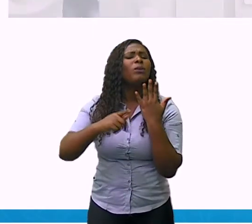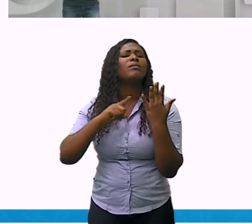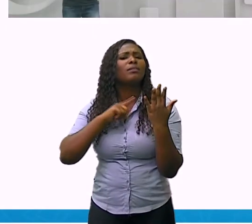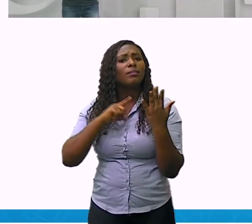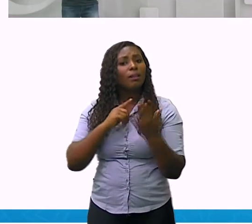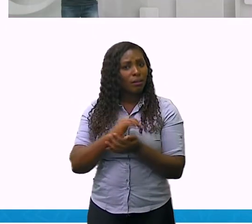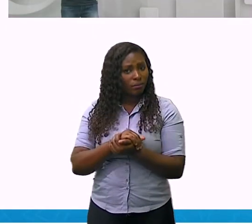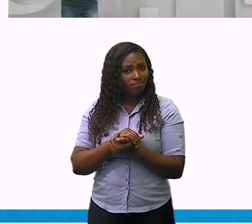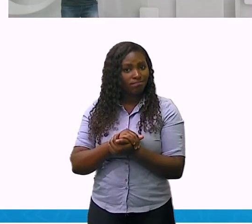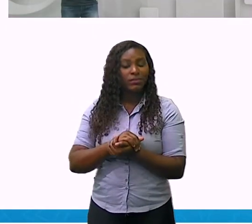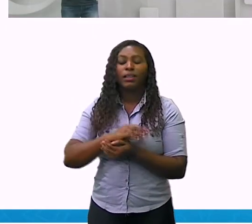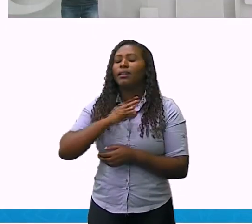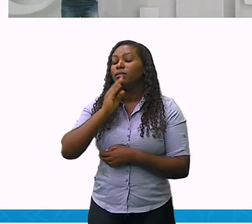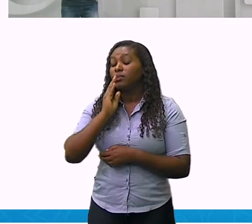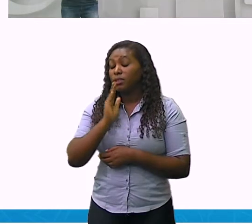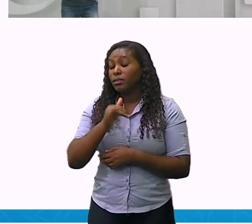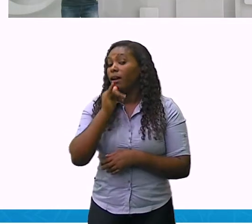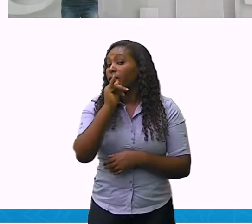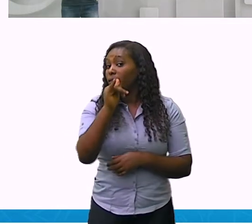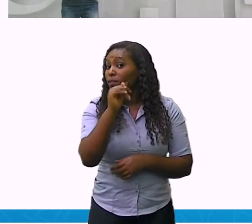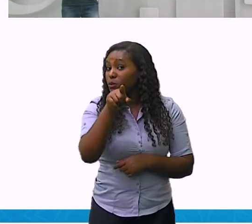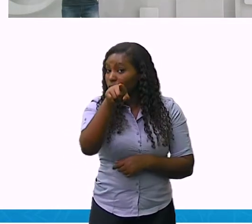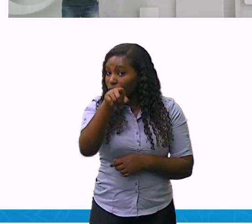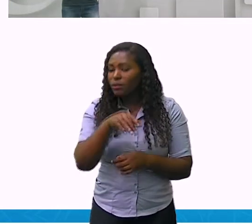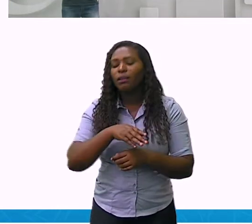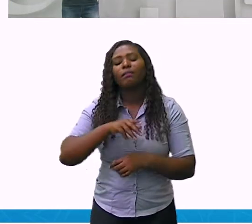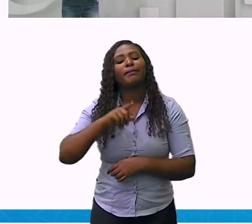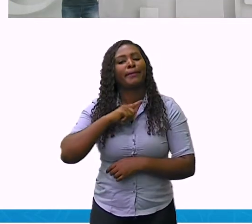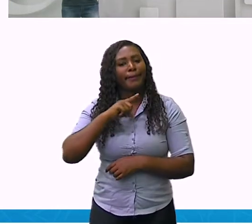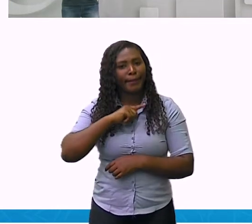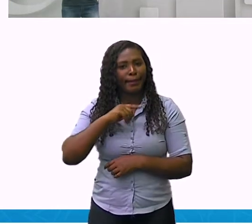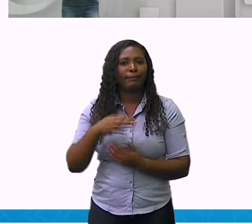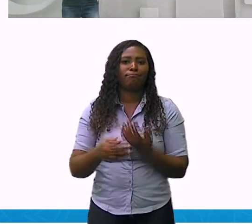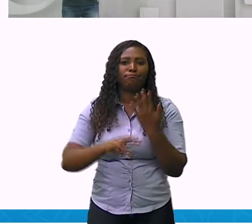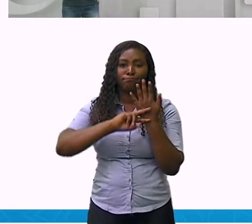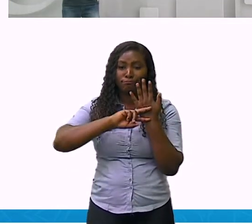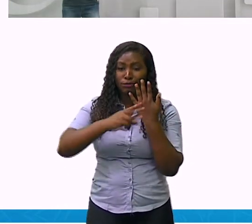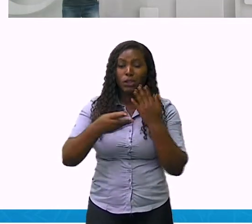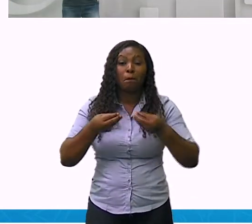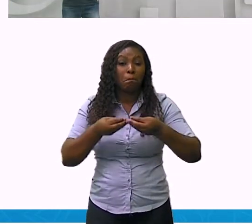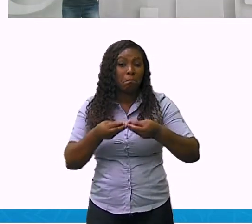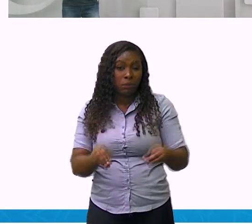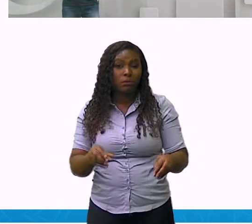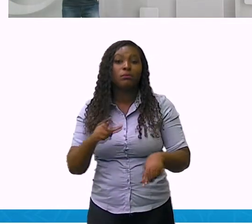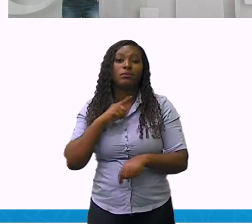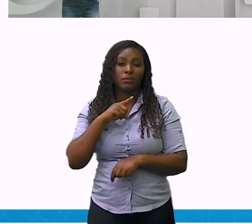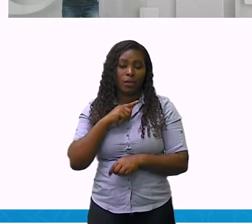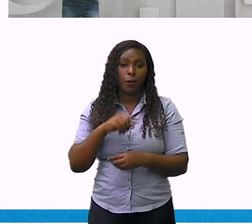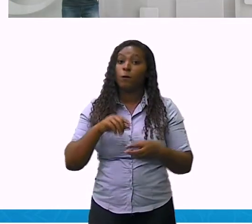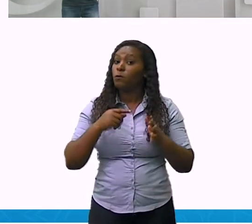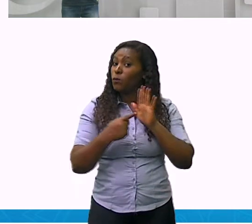riscos ambientais, porém, vou destacar apenas alguns a partir de